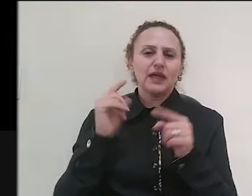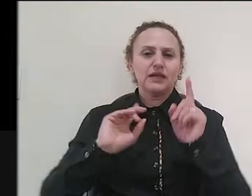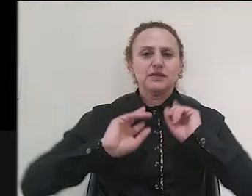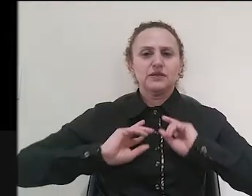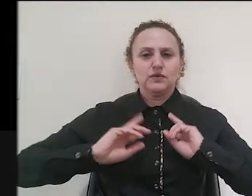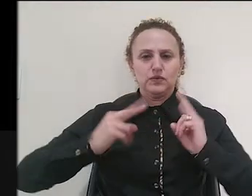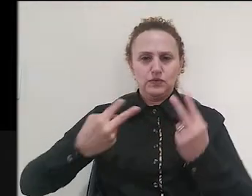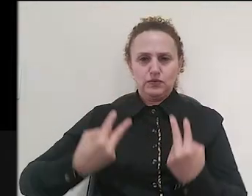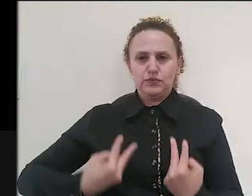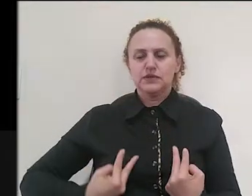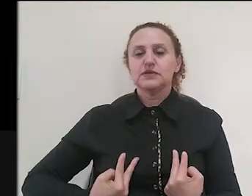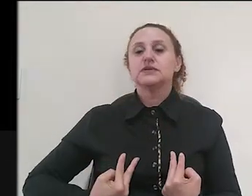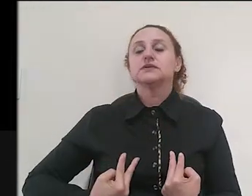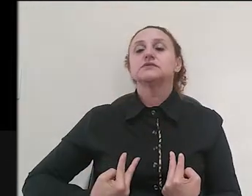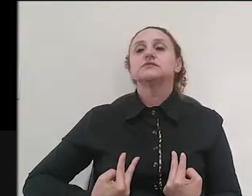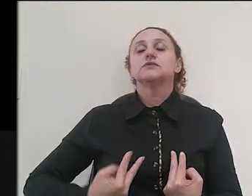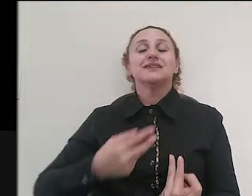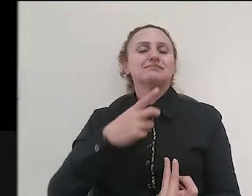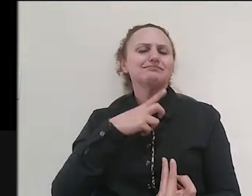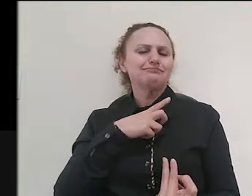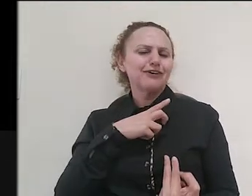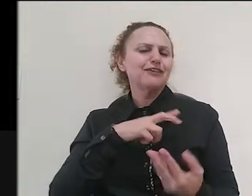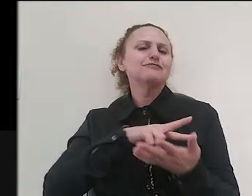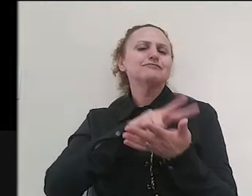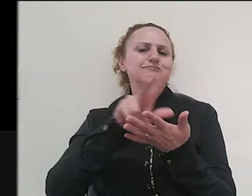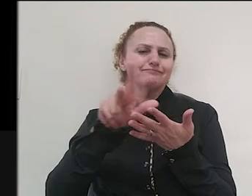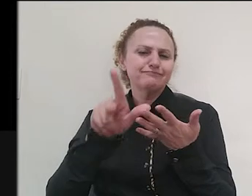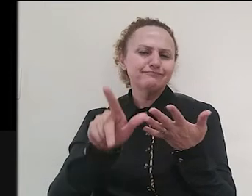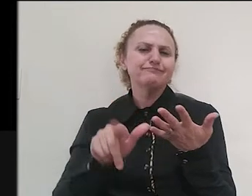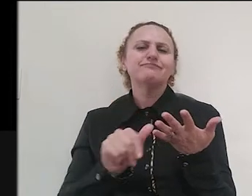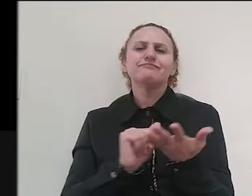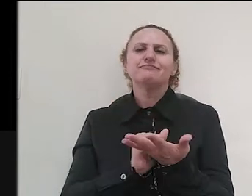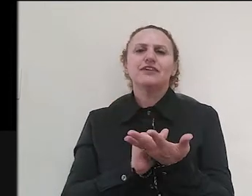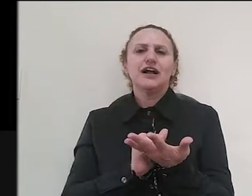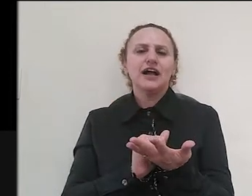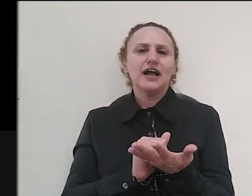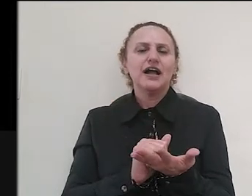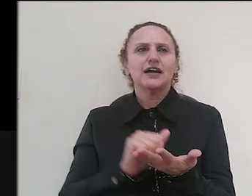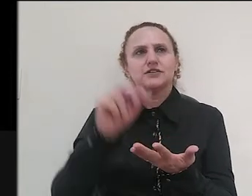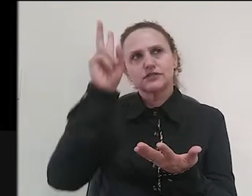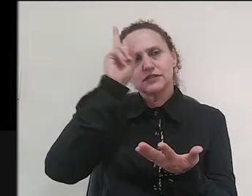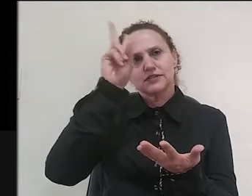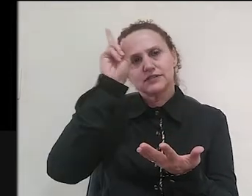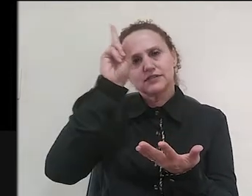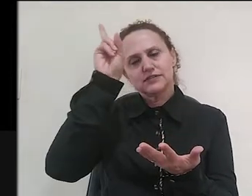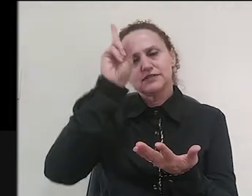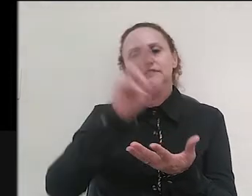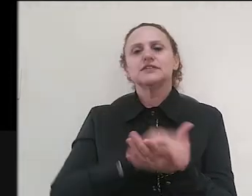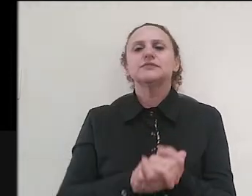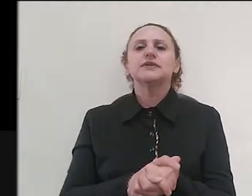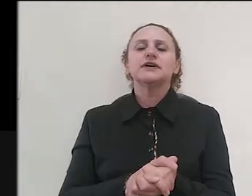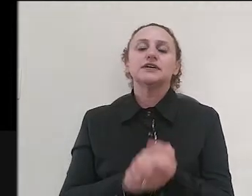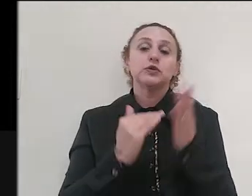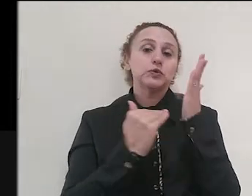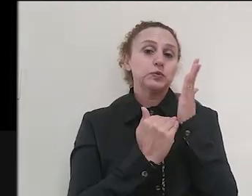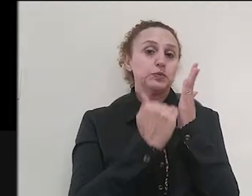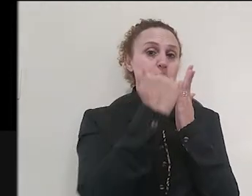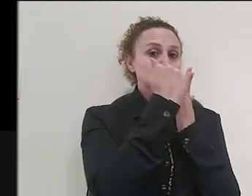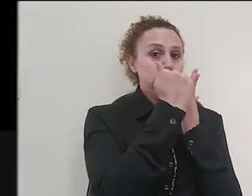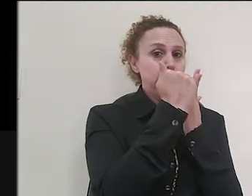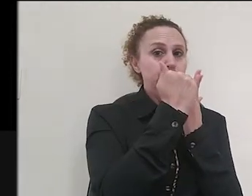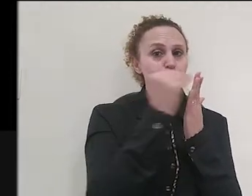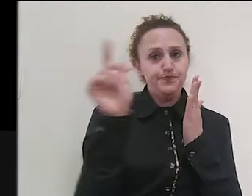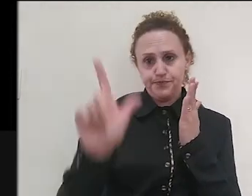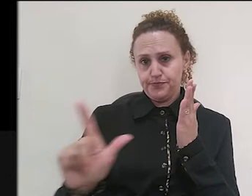que a gente vai ter várias retomadas dessa antiguidade em outros momentos da literatura, em outros períodos